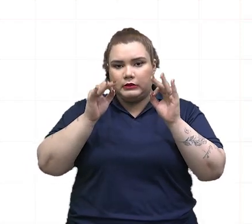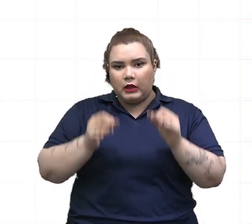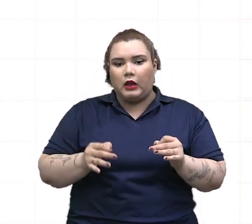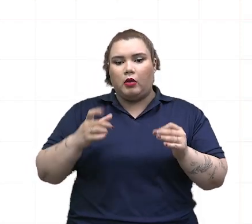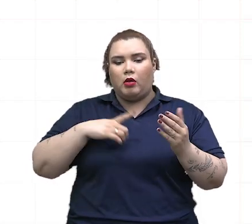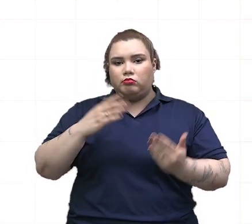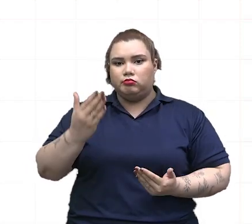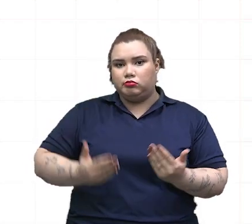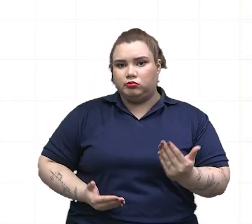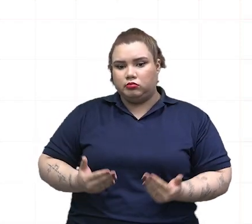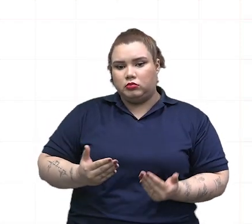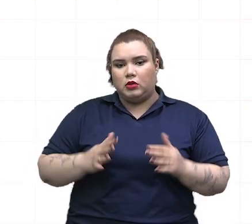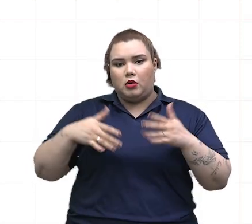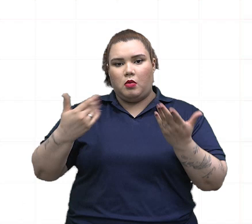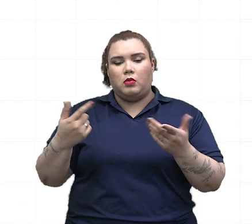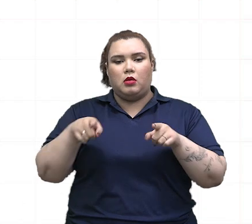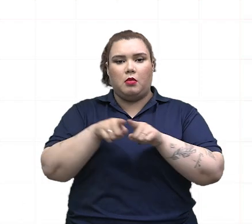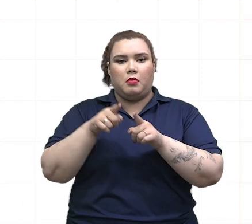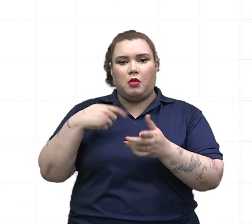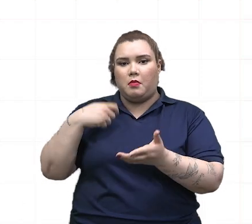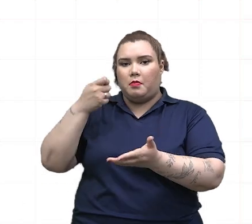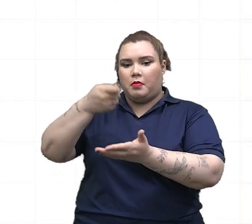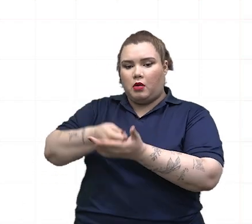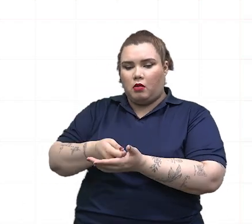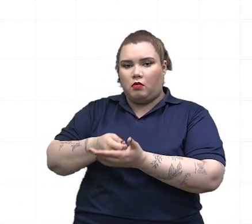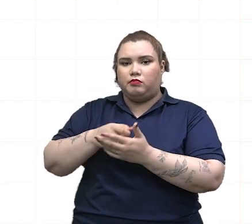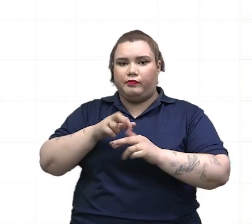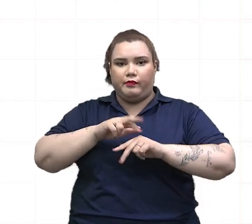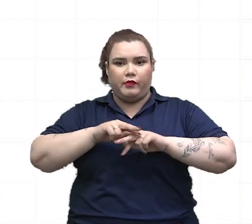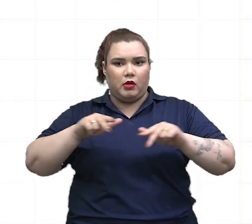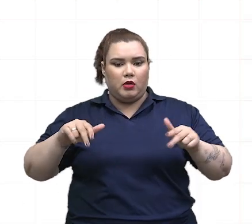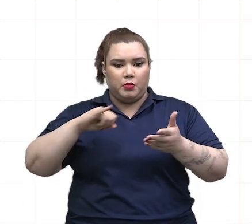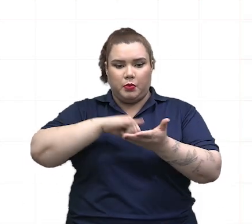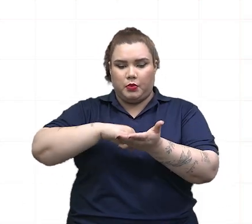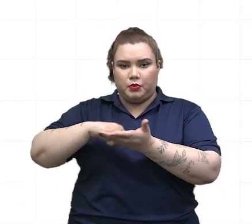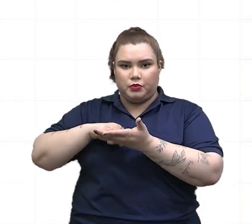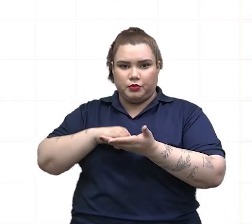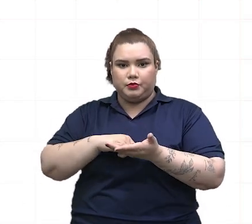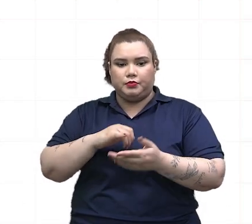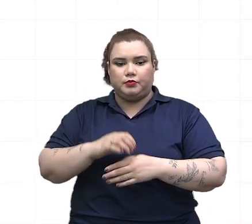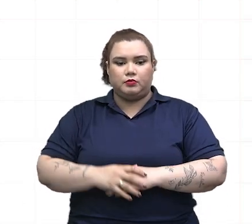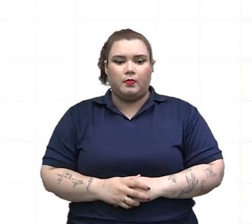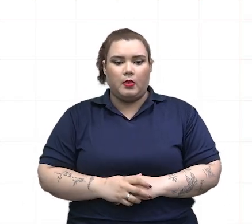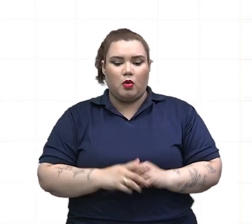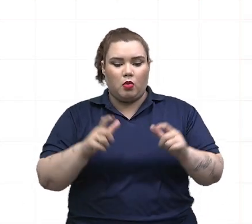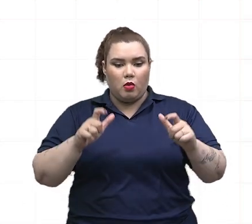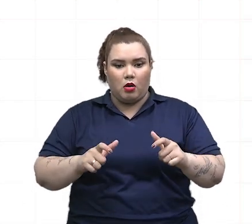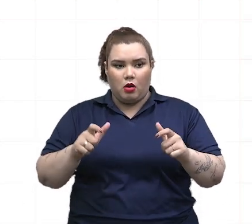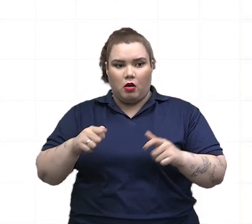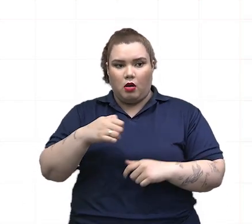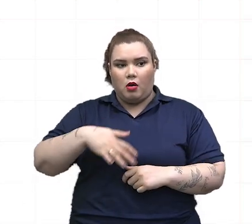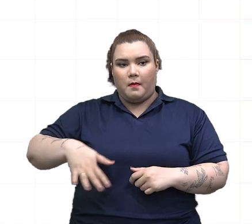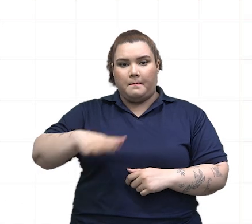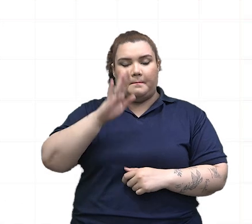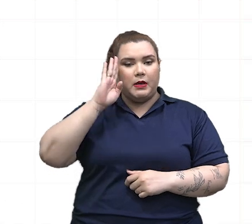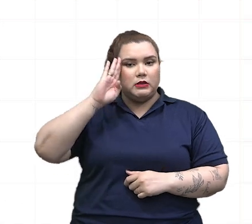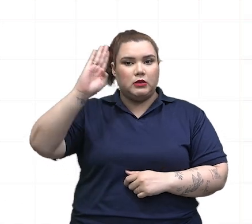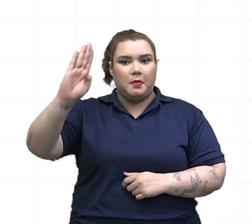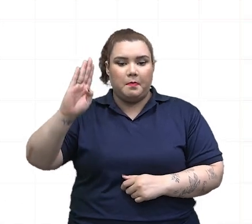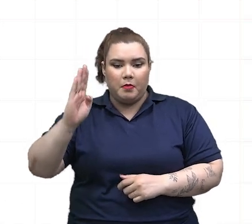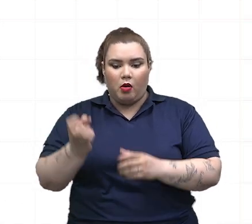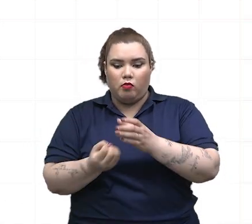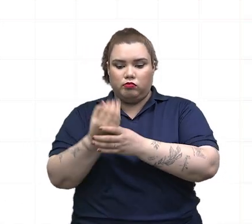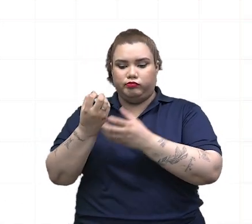isso eu também pago, né, essas várias taxas. A terra era o principal meio de produção e